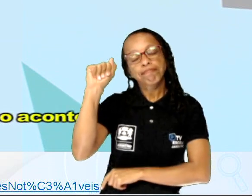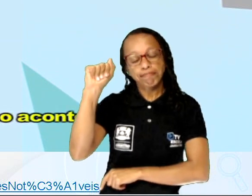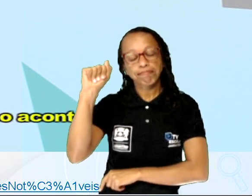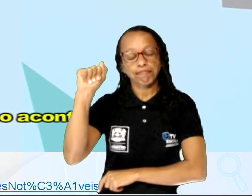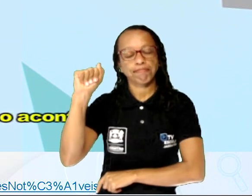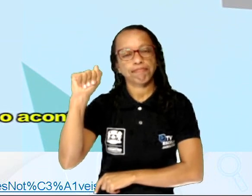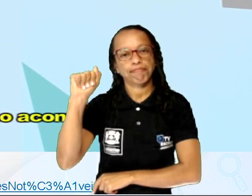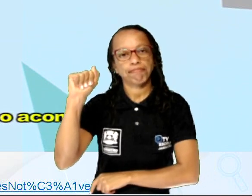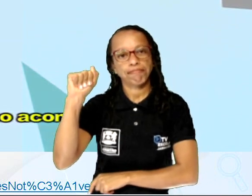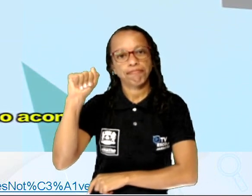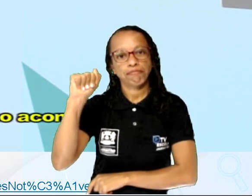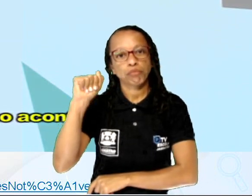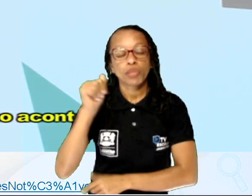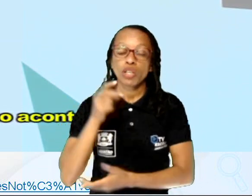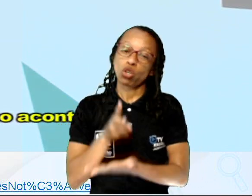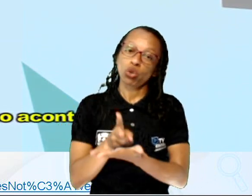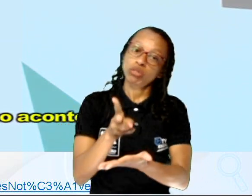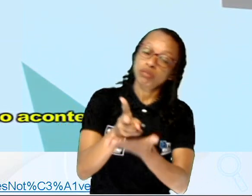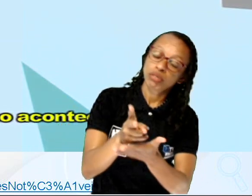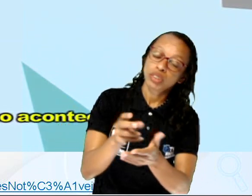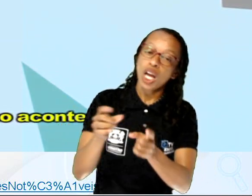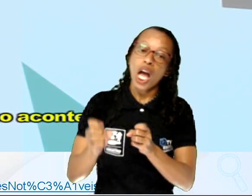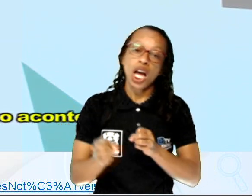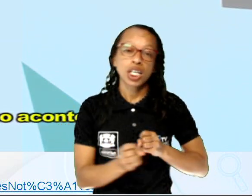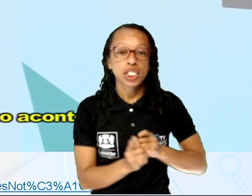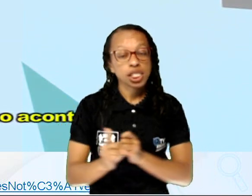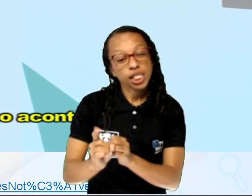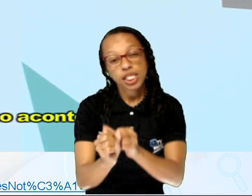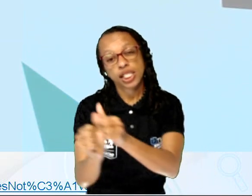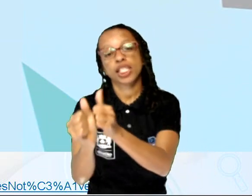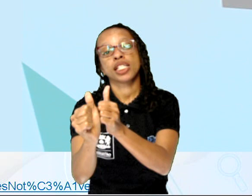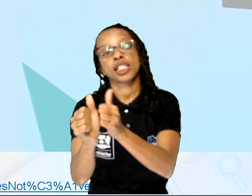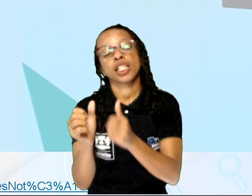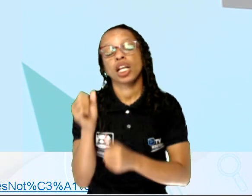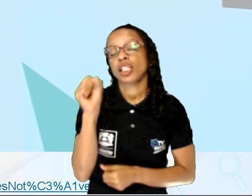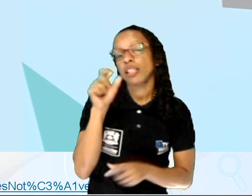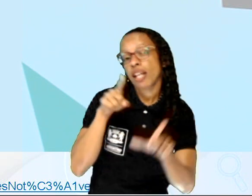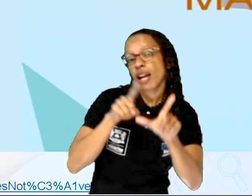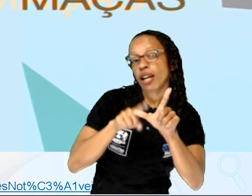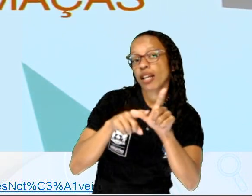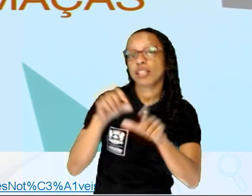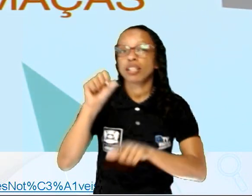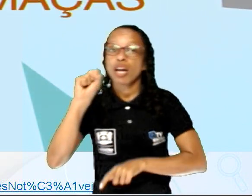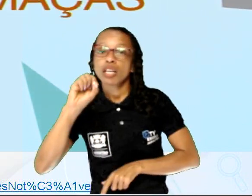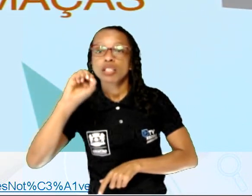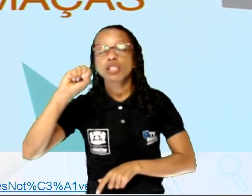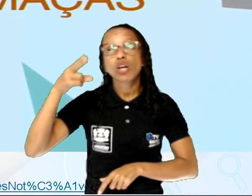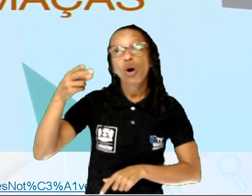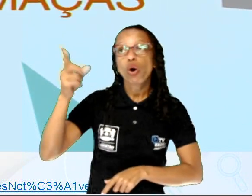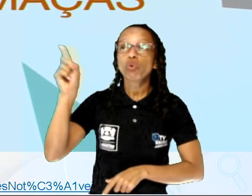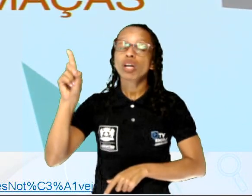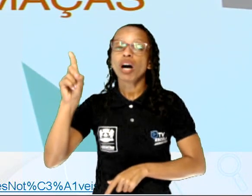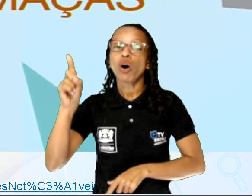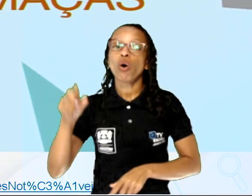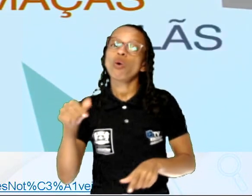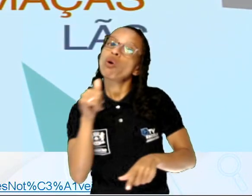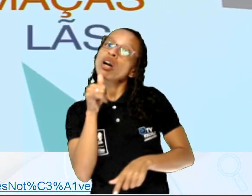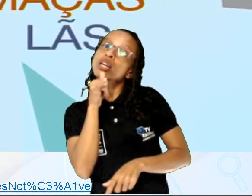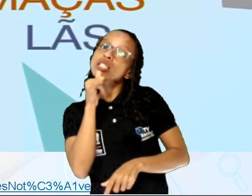não seguidas de S, que indica o plural, como acontece em maçã, maçãs,